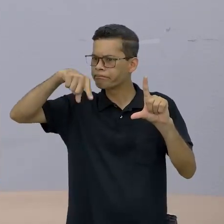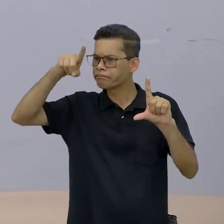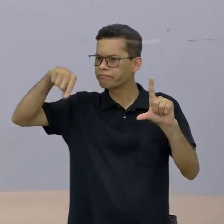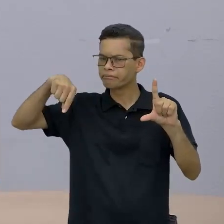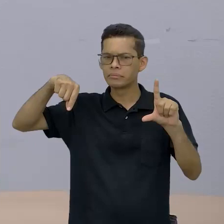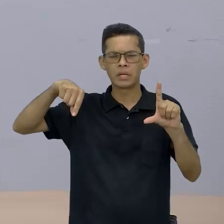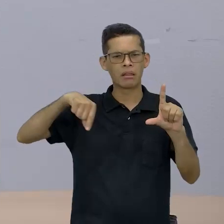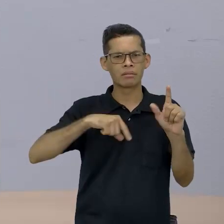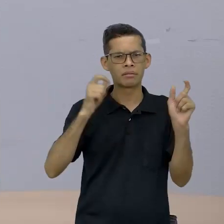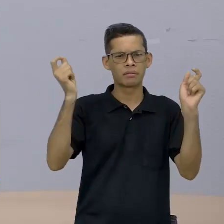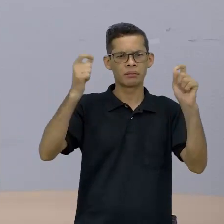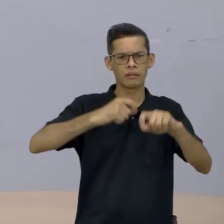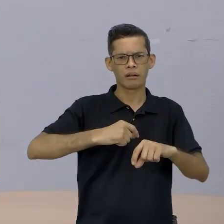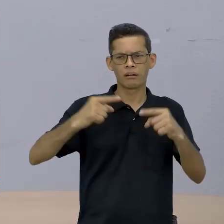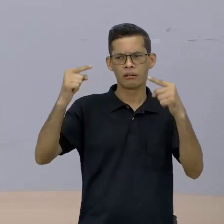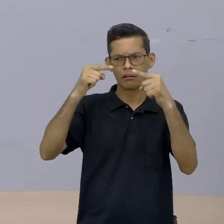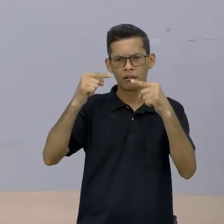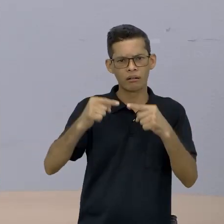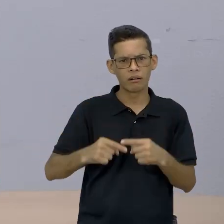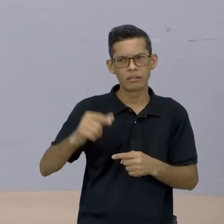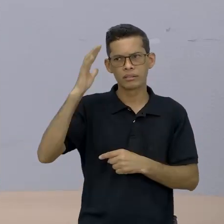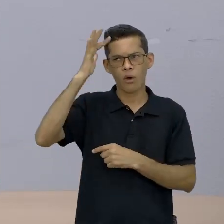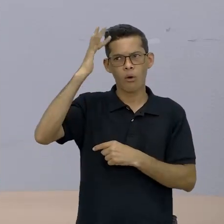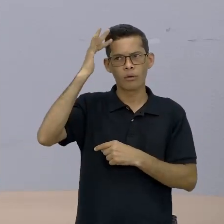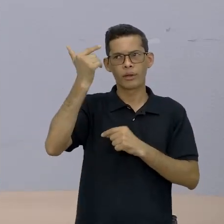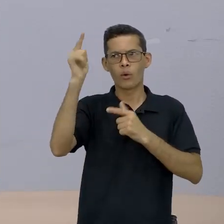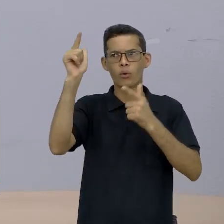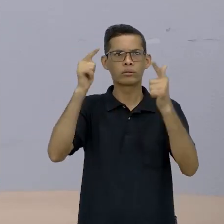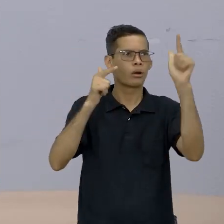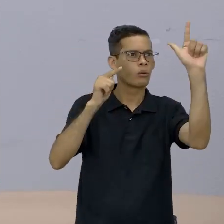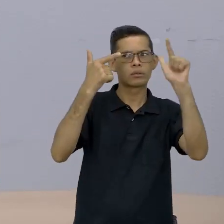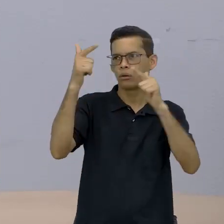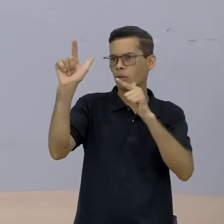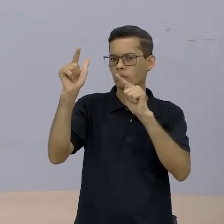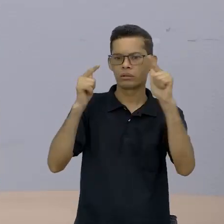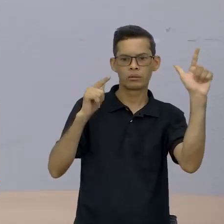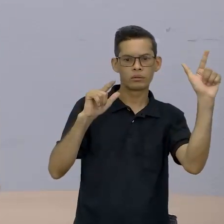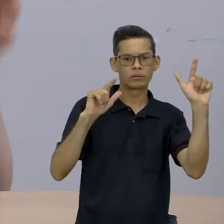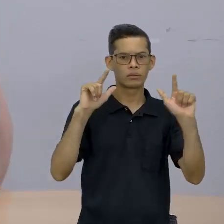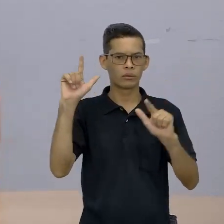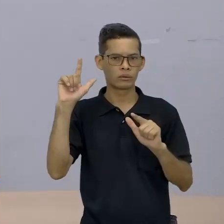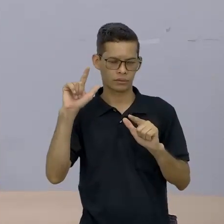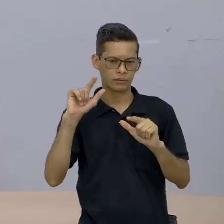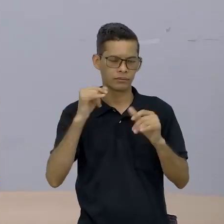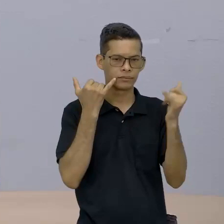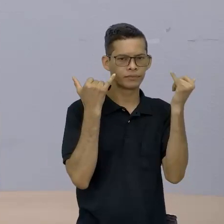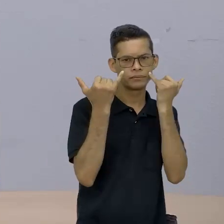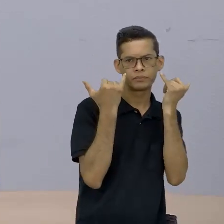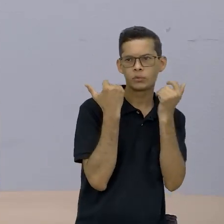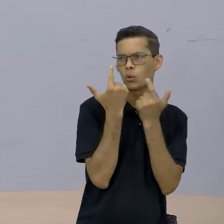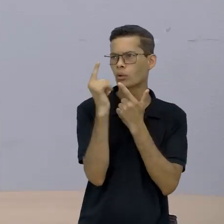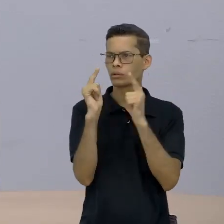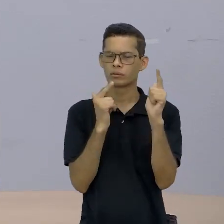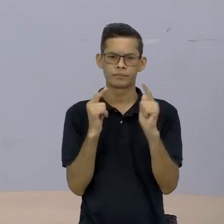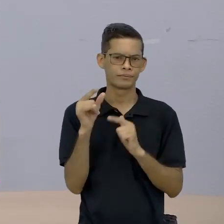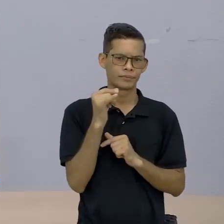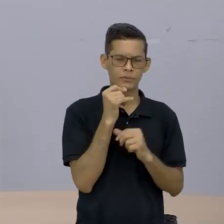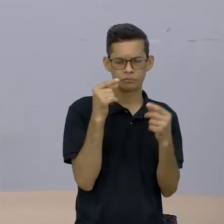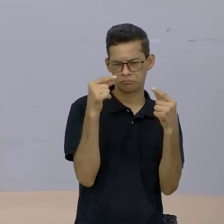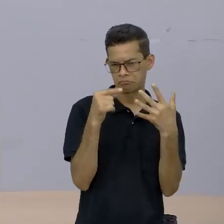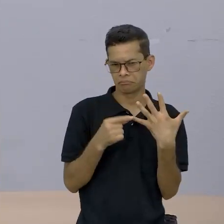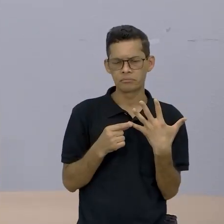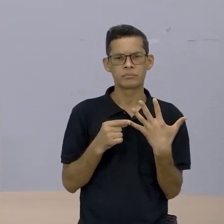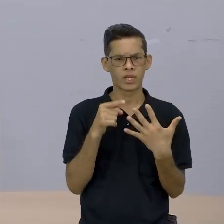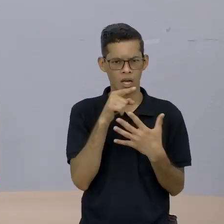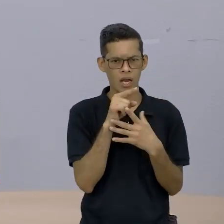alguma outra teoria, se eu conseguir relacionar esses dados e com alguma outra questão, fazendo com que